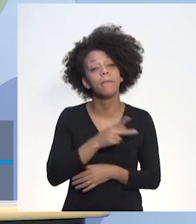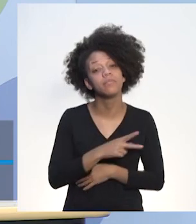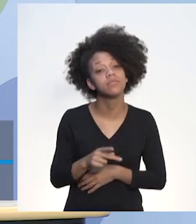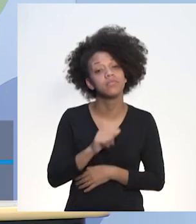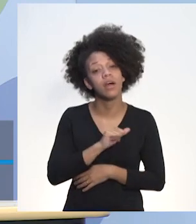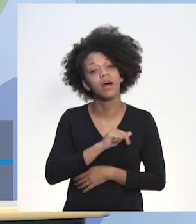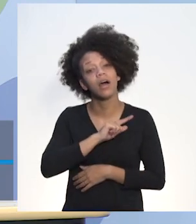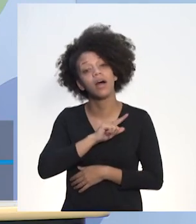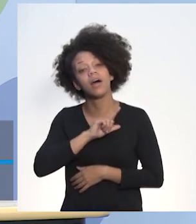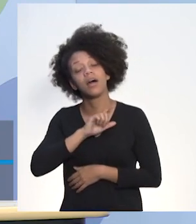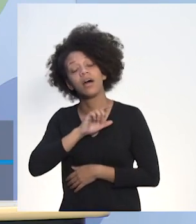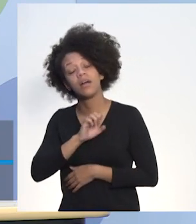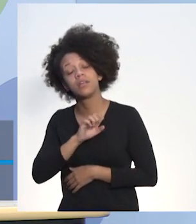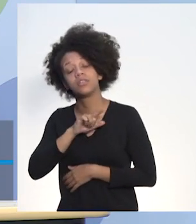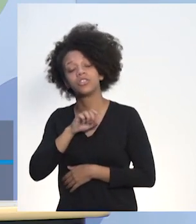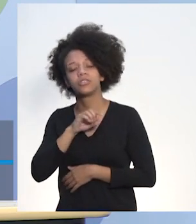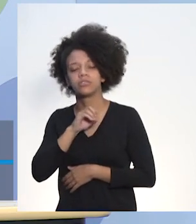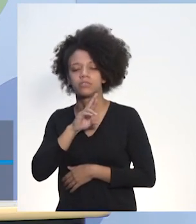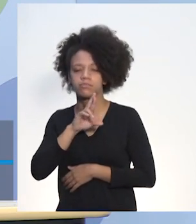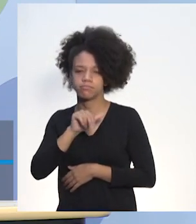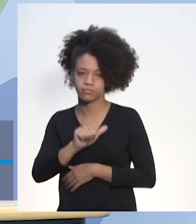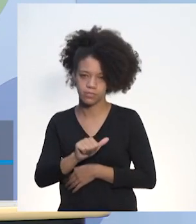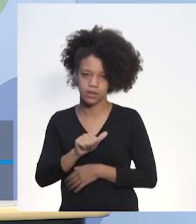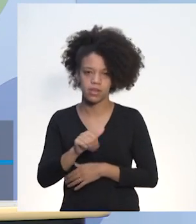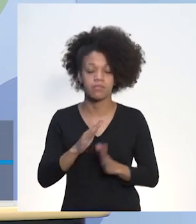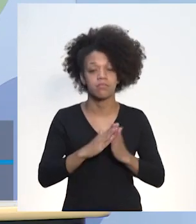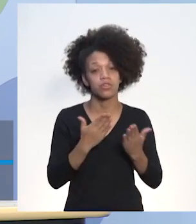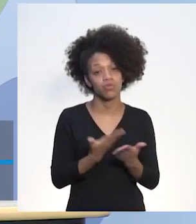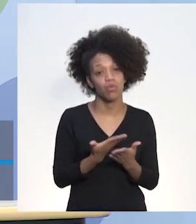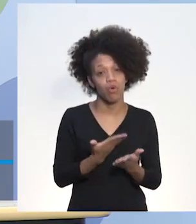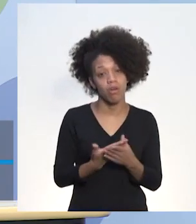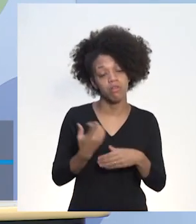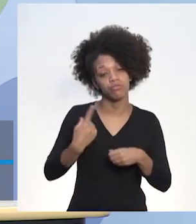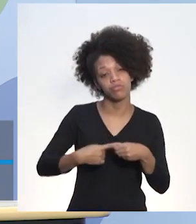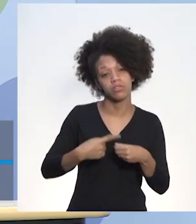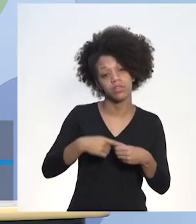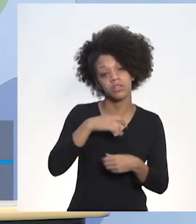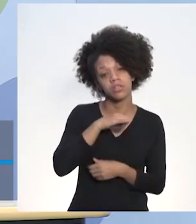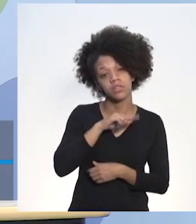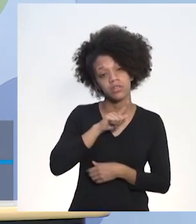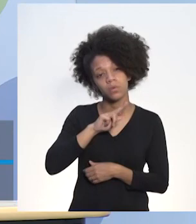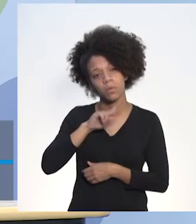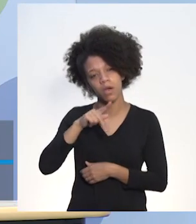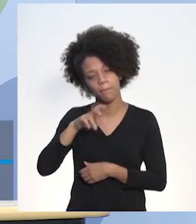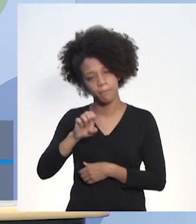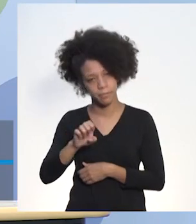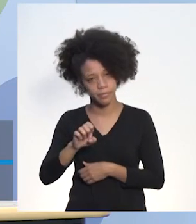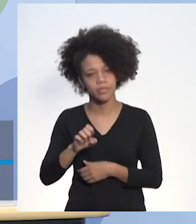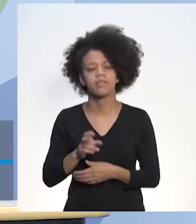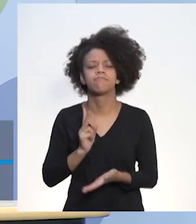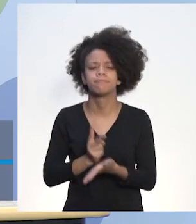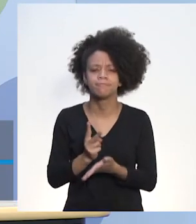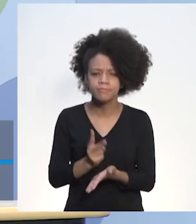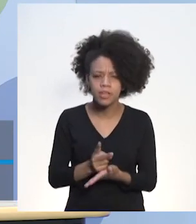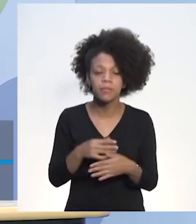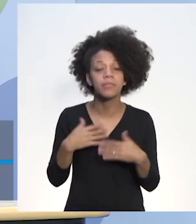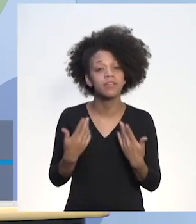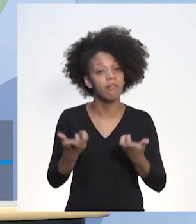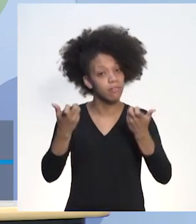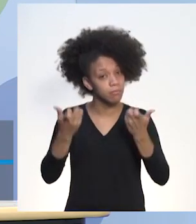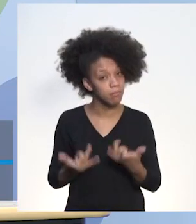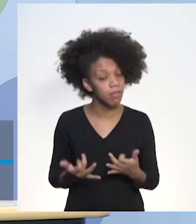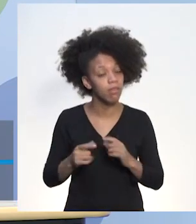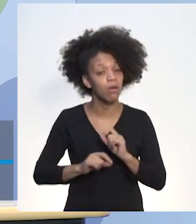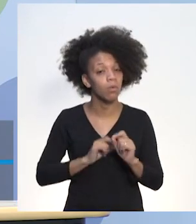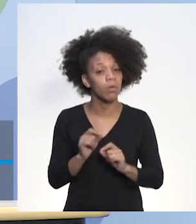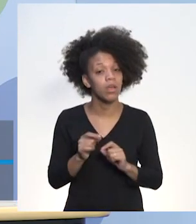Alexandra, lá da escola José Muniz Teixeira, lá de Iguape, sempre com a gente. Alexandra, Verdade. Obrigado. E ela falando da